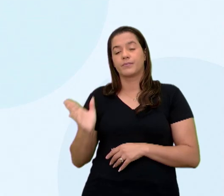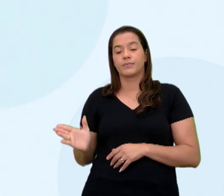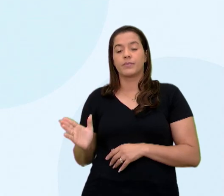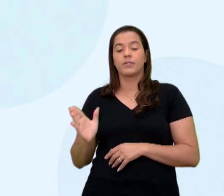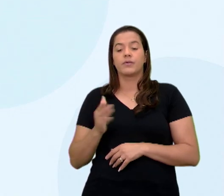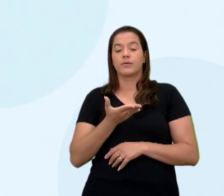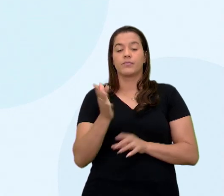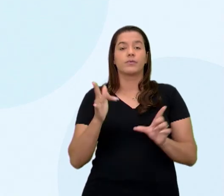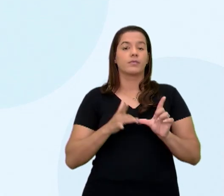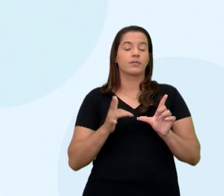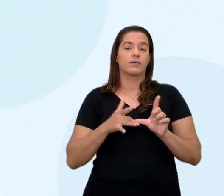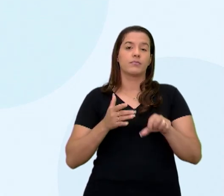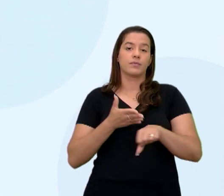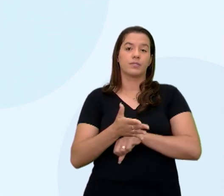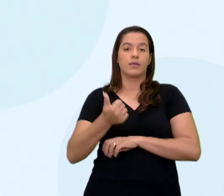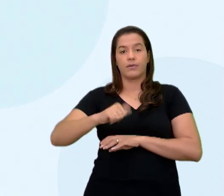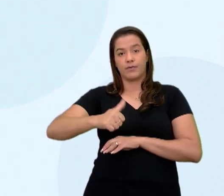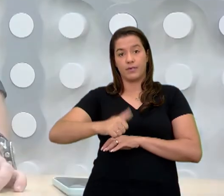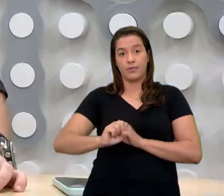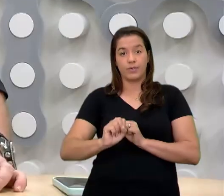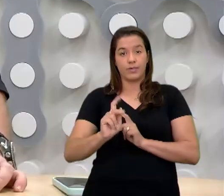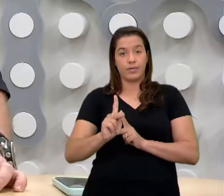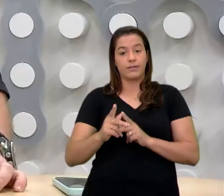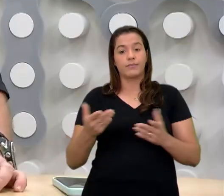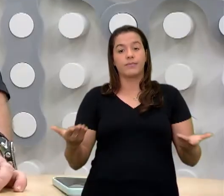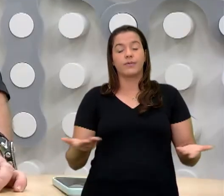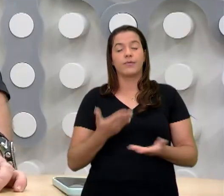vocês estarem avaliando essa aula. Então, foi